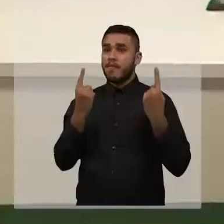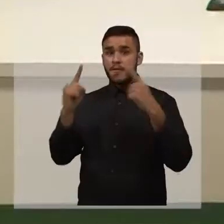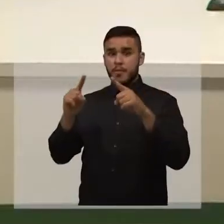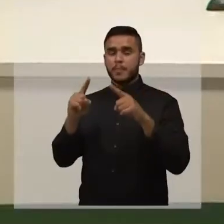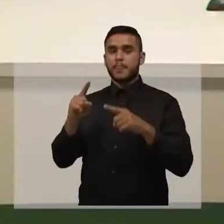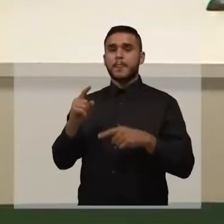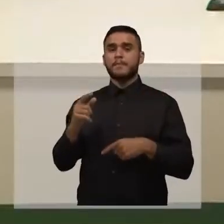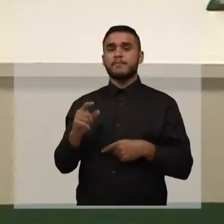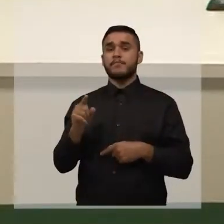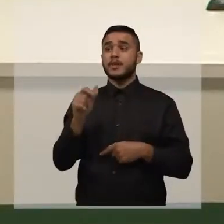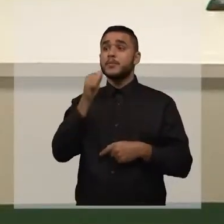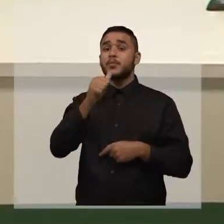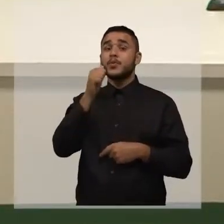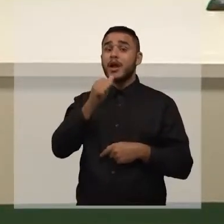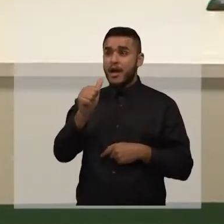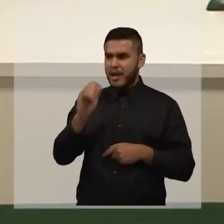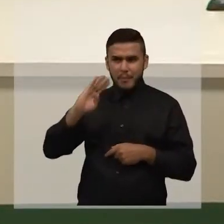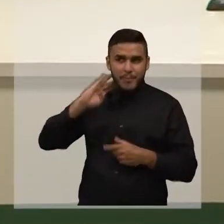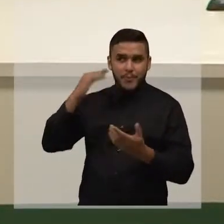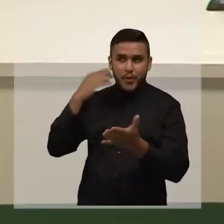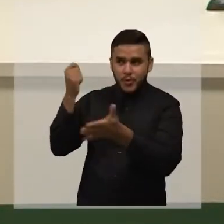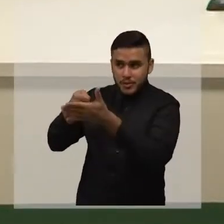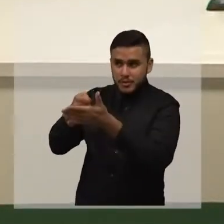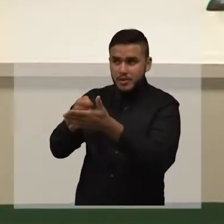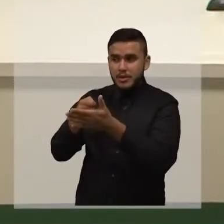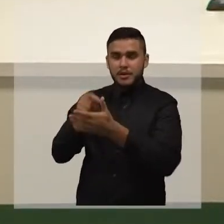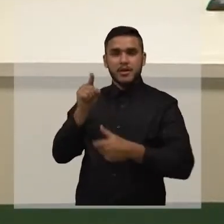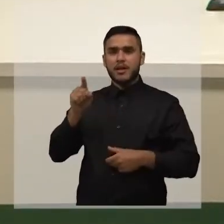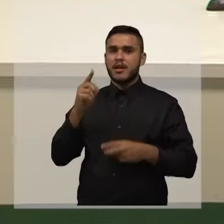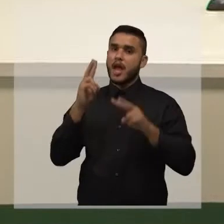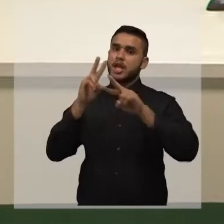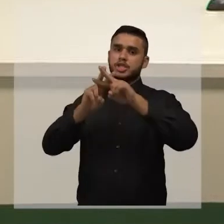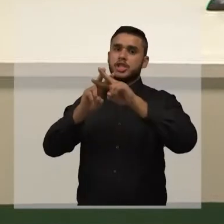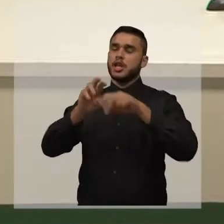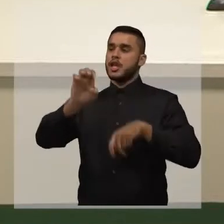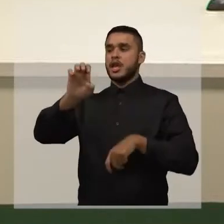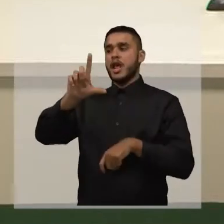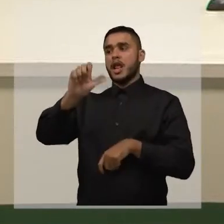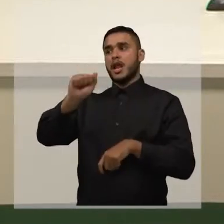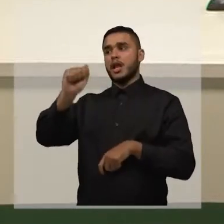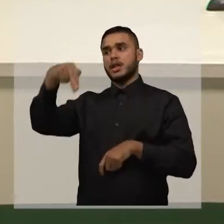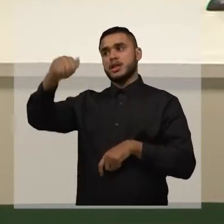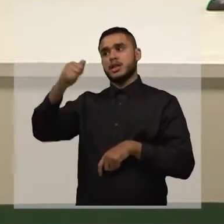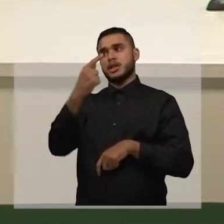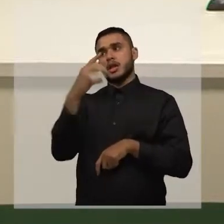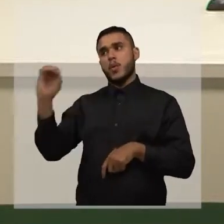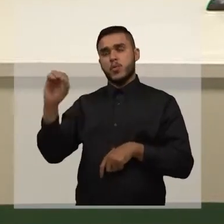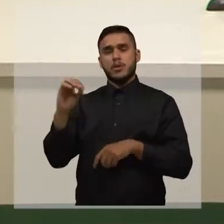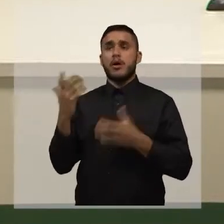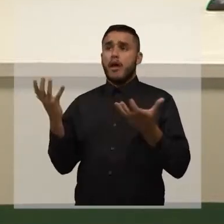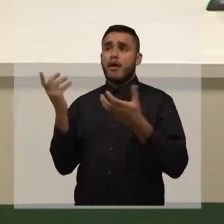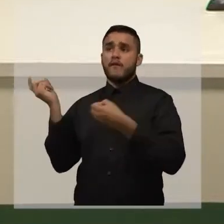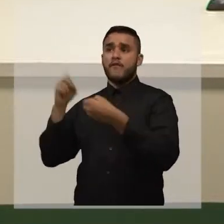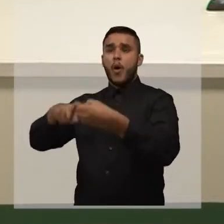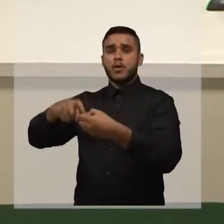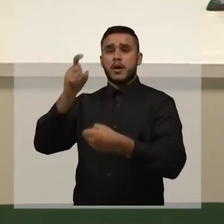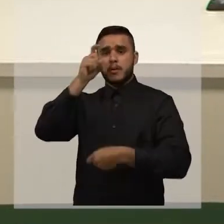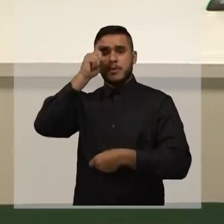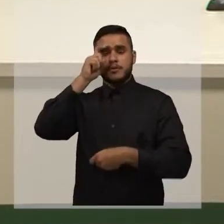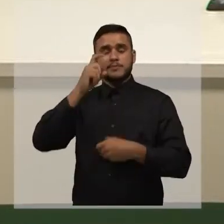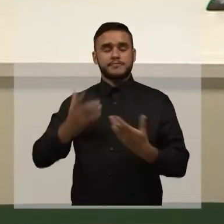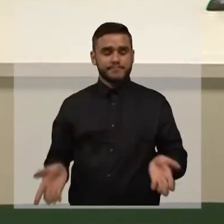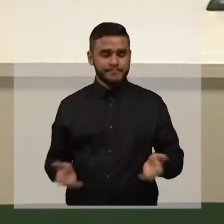Moro sim, quer dizer, volta Moro. Volta Moro. Volta Moro, quer dizer... Mas na grande realidade... Isso foi desfeito